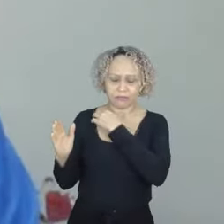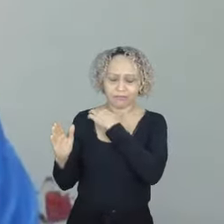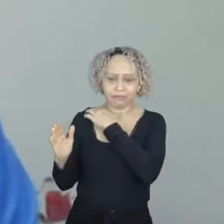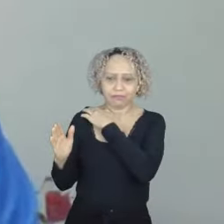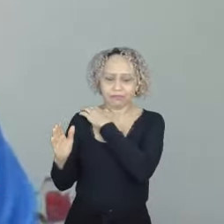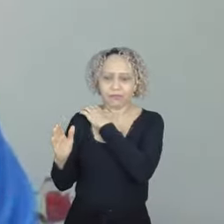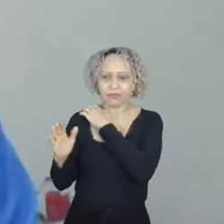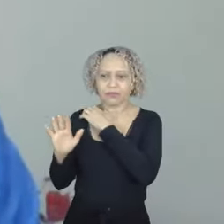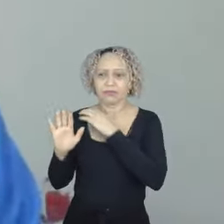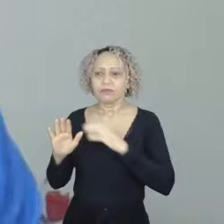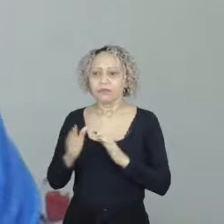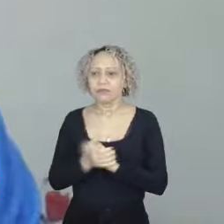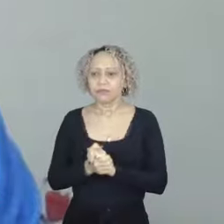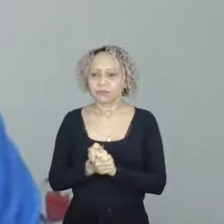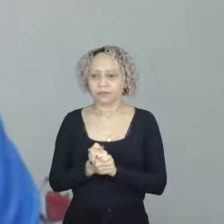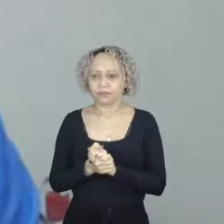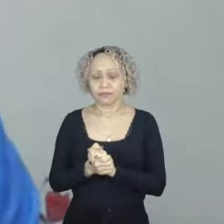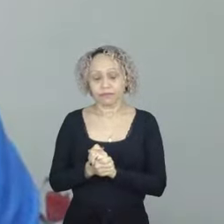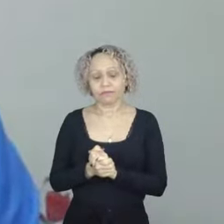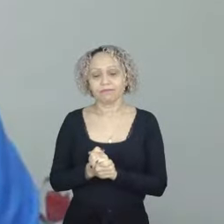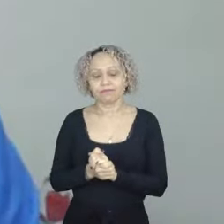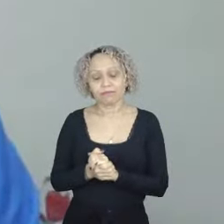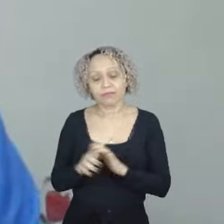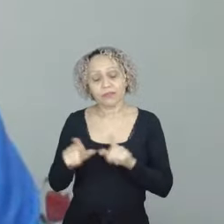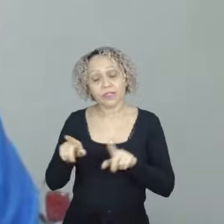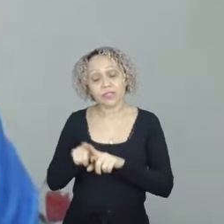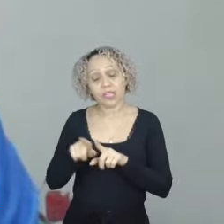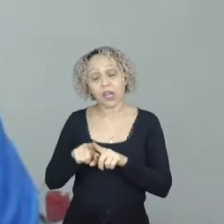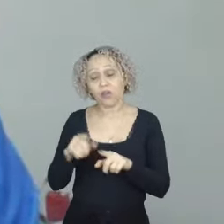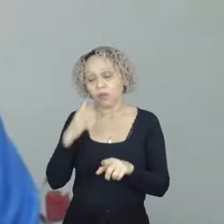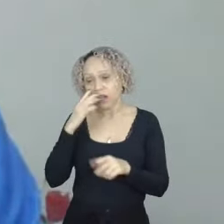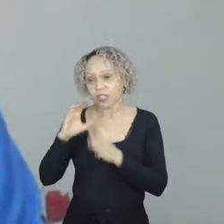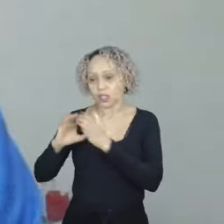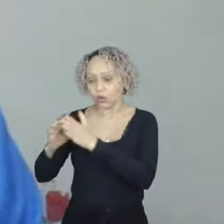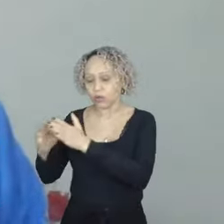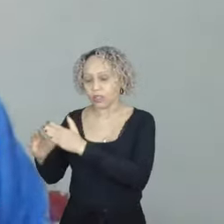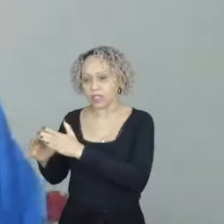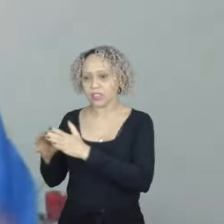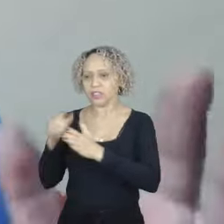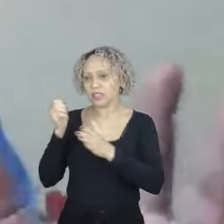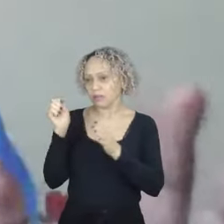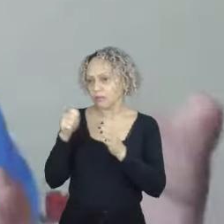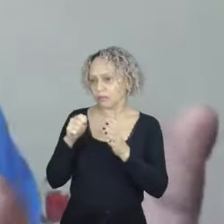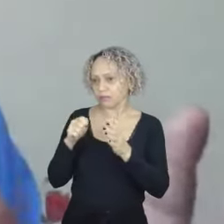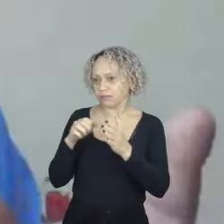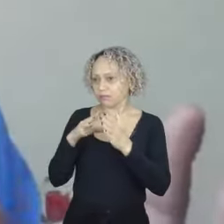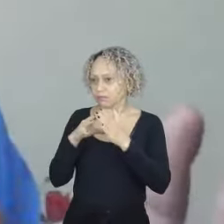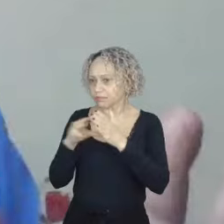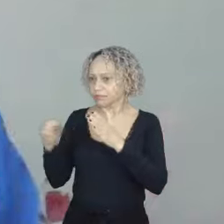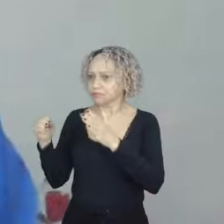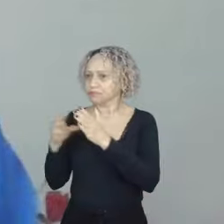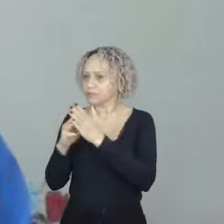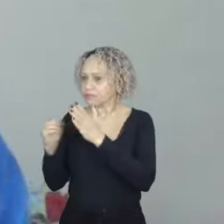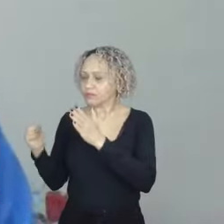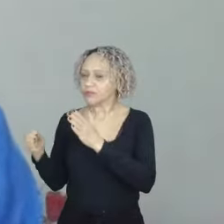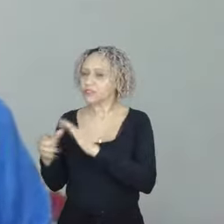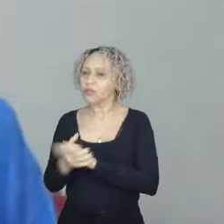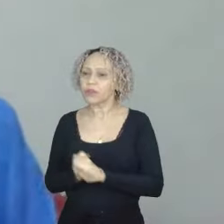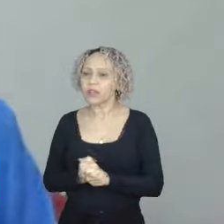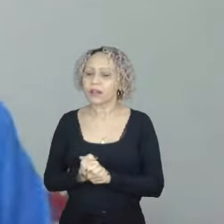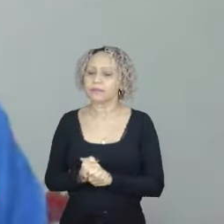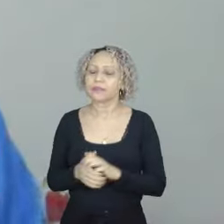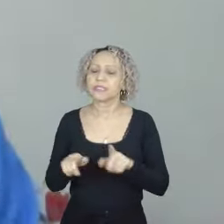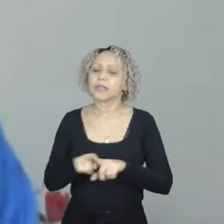às demais legendas, né? E também nós queremos fazer com que esses deslizes, né, que